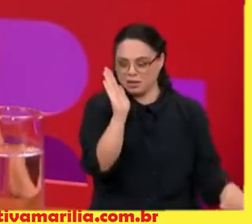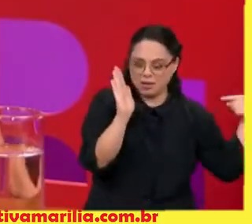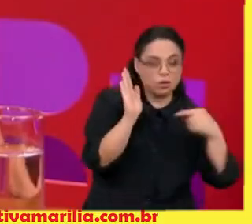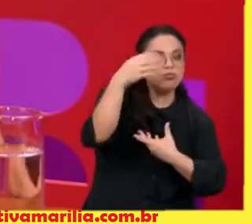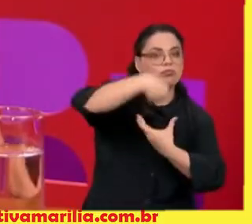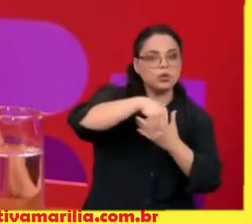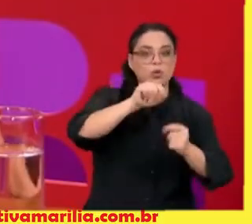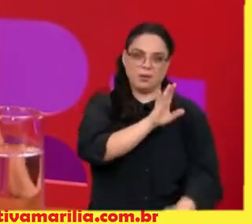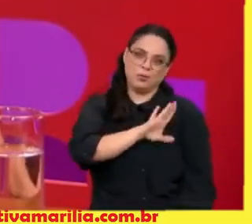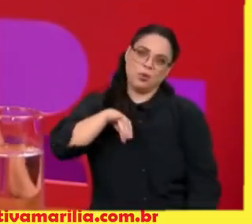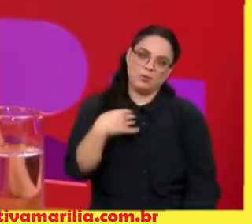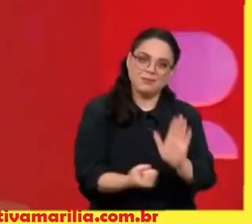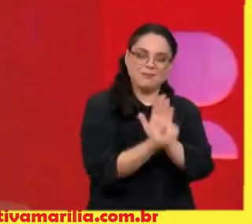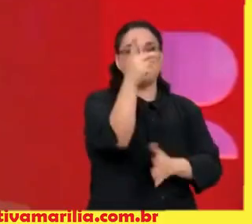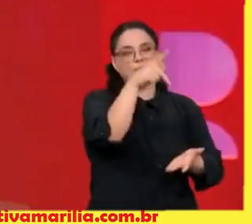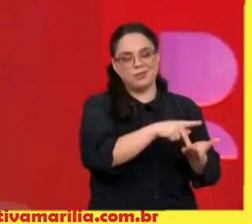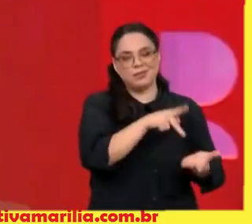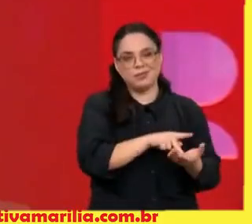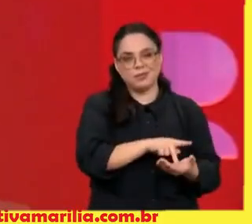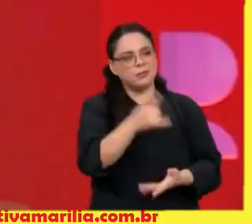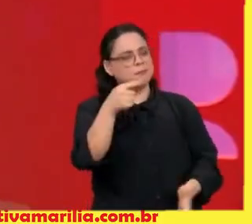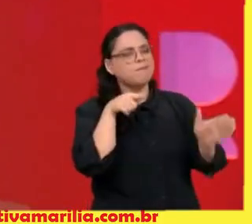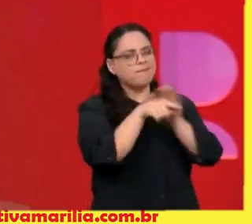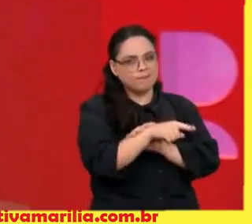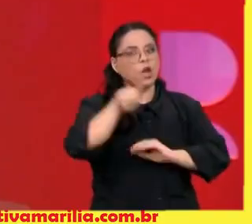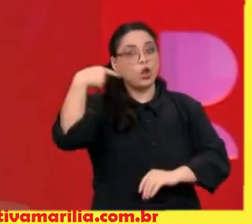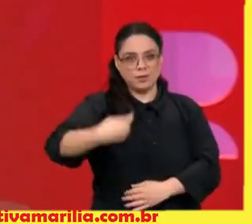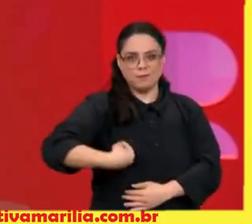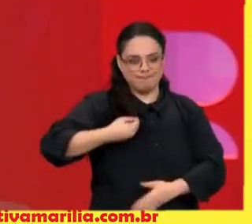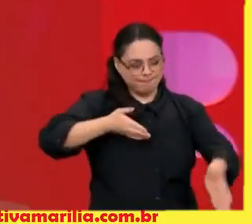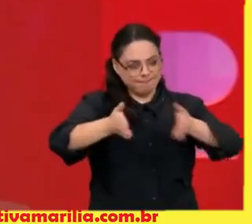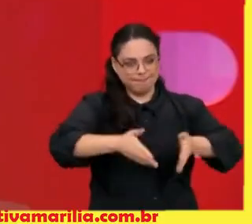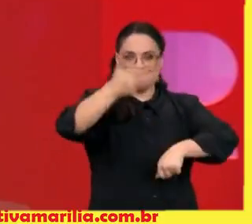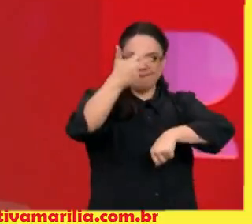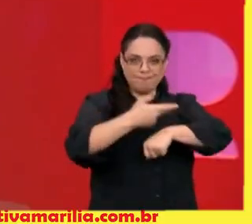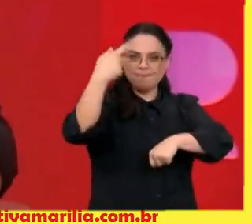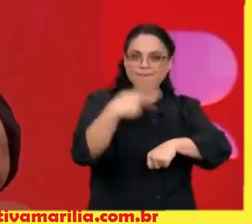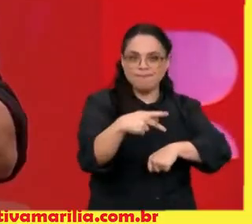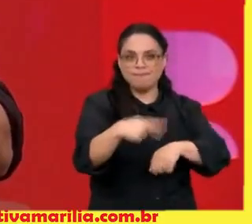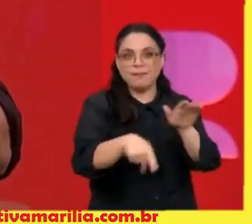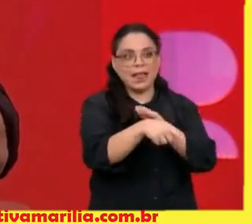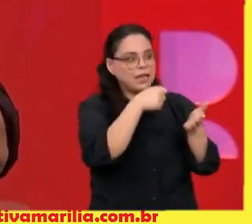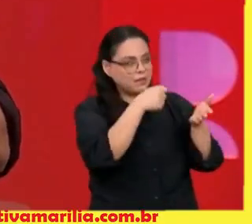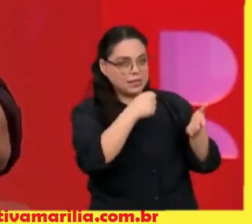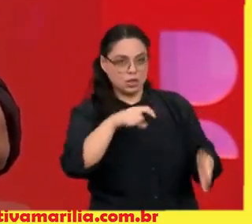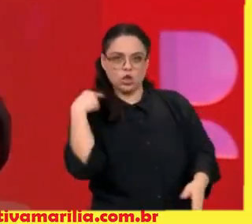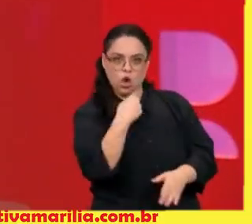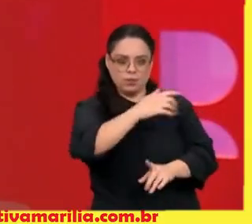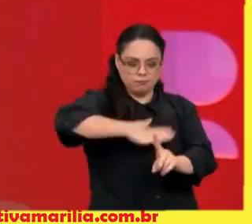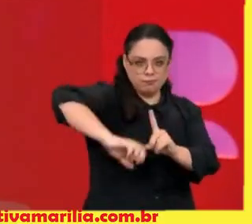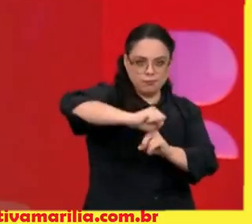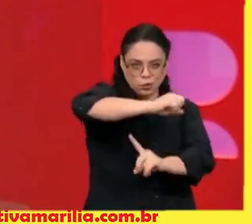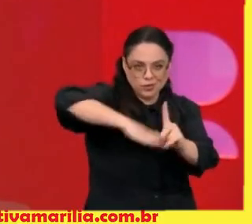Verdade. Nessa parte da justiça, enquanto a gente grava essa entrevista, nós, sociedade civil,